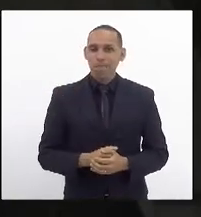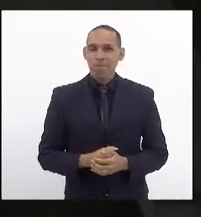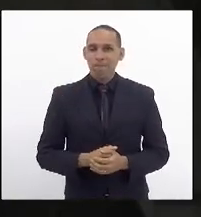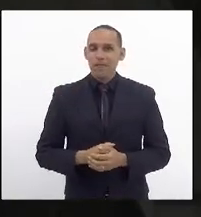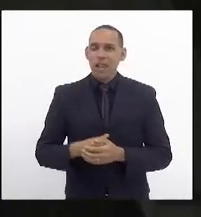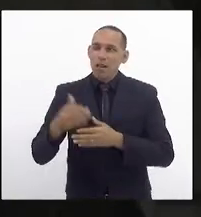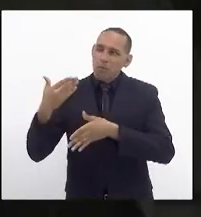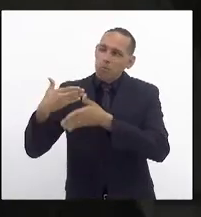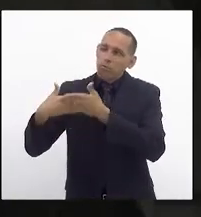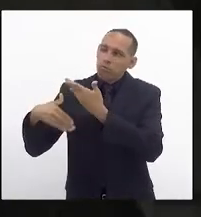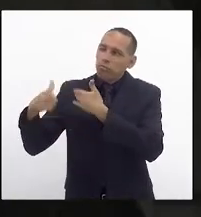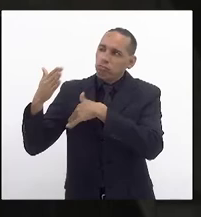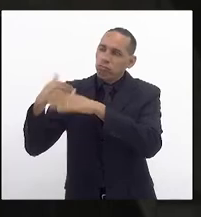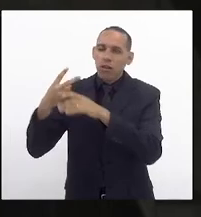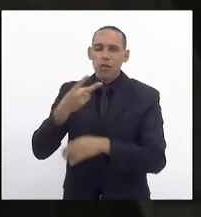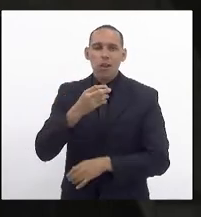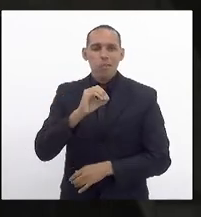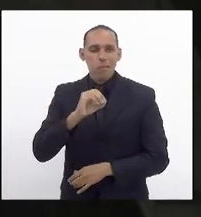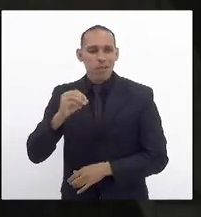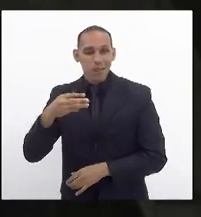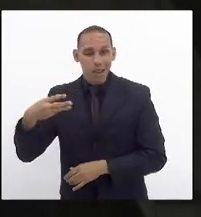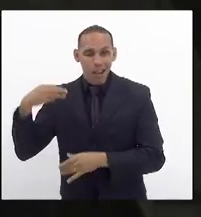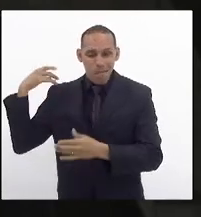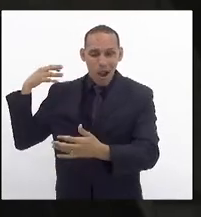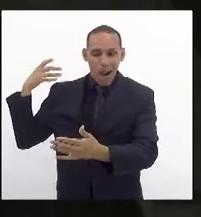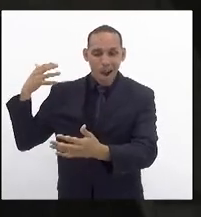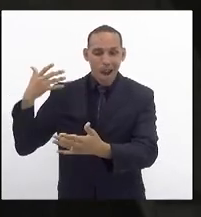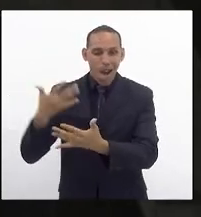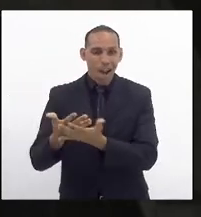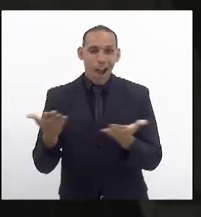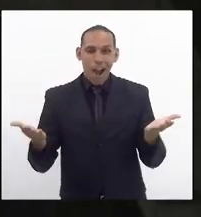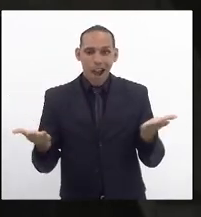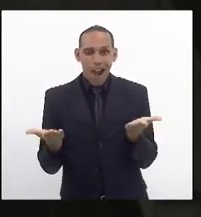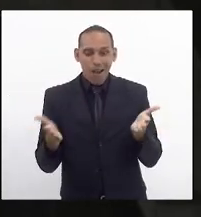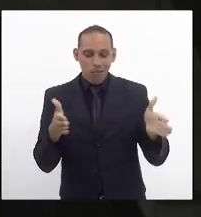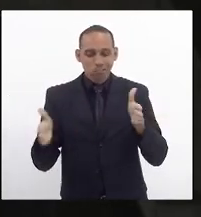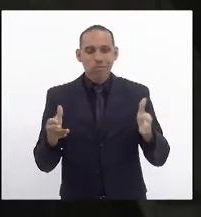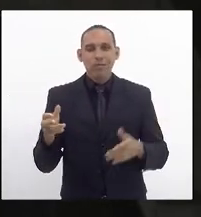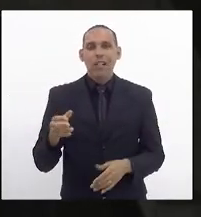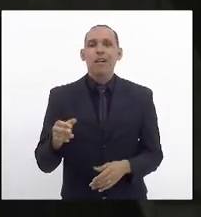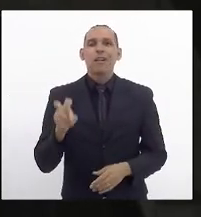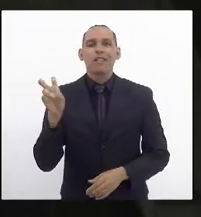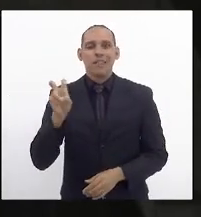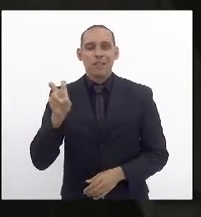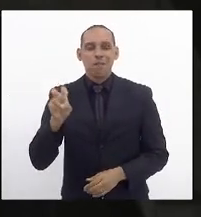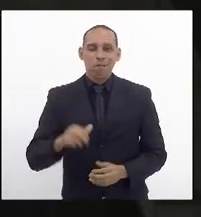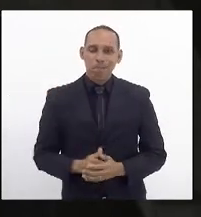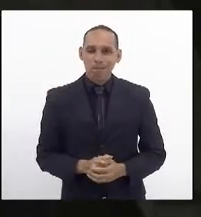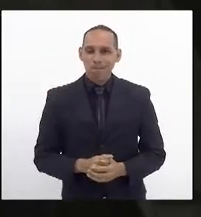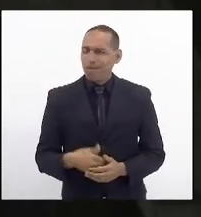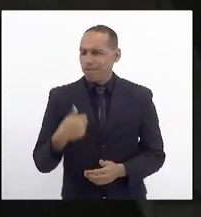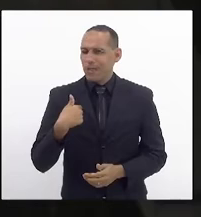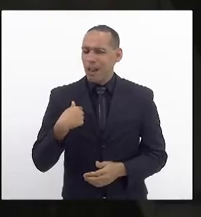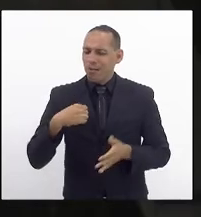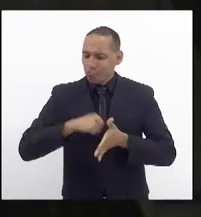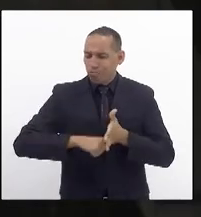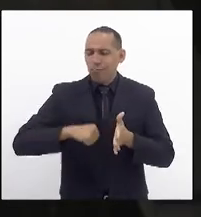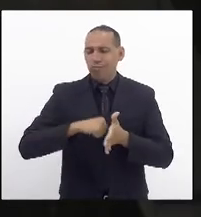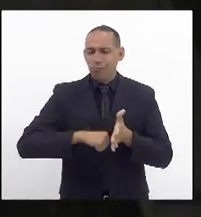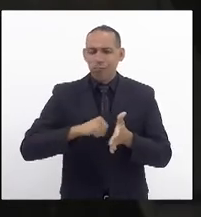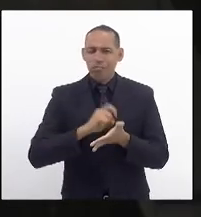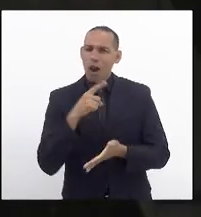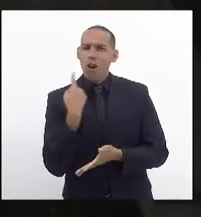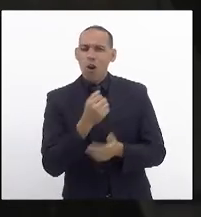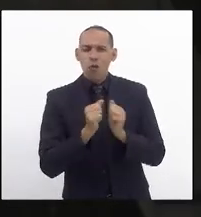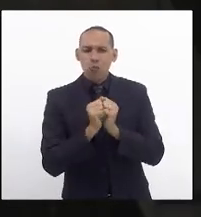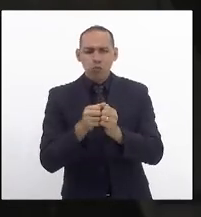desde o ano de 2003 quinto mandato queria dizer que travamos juntos com